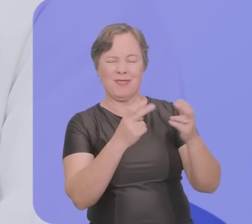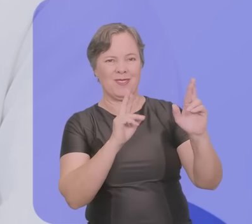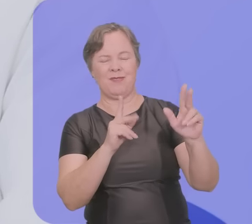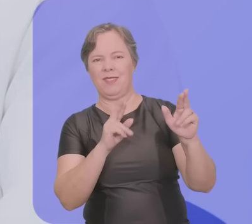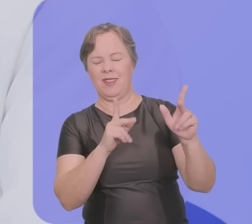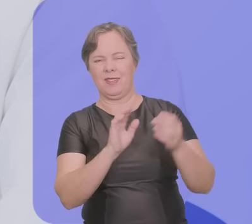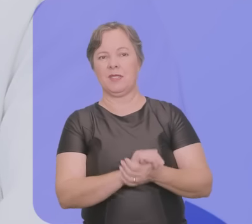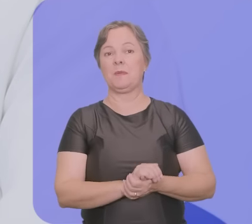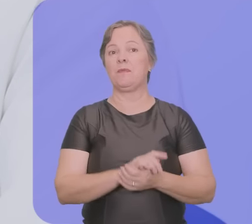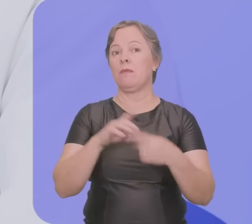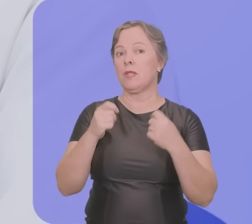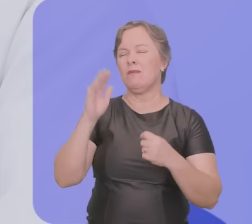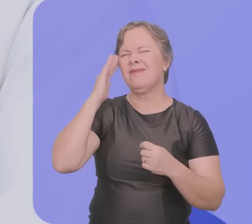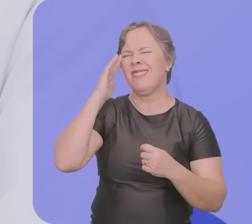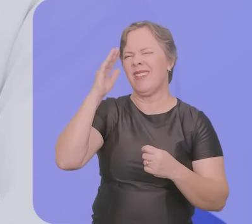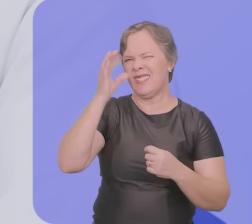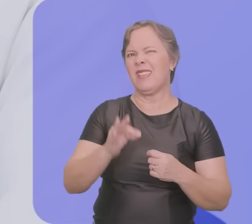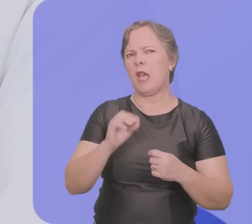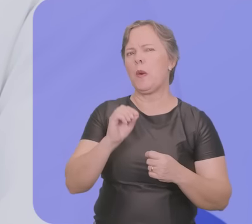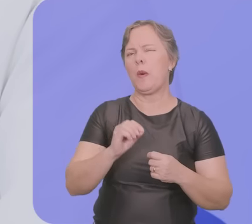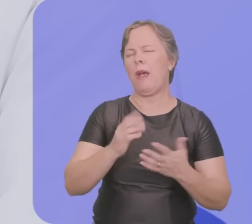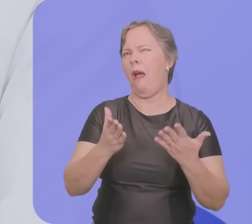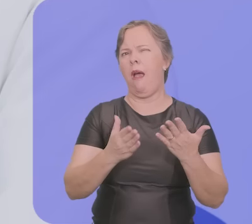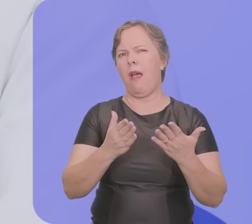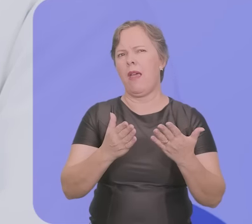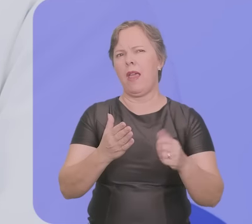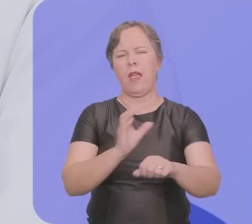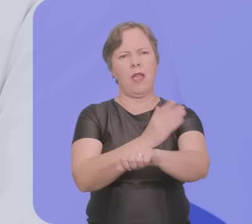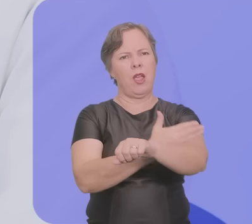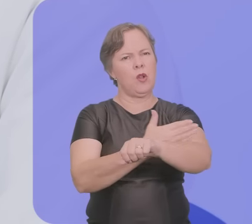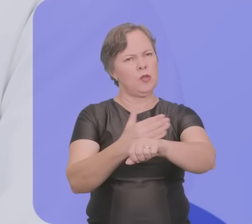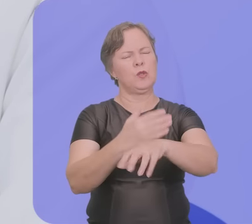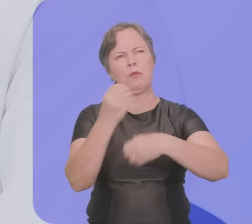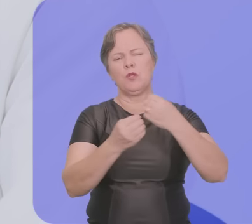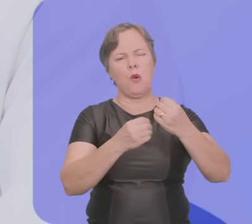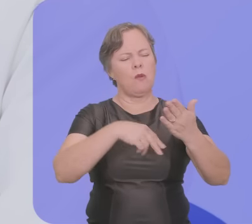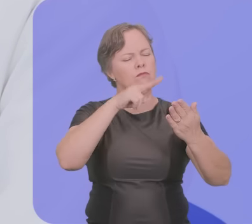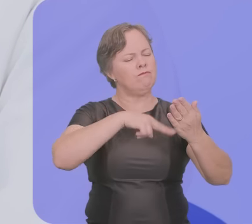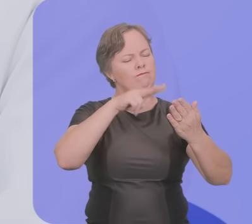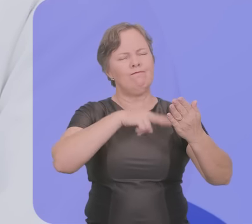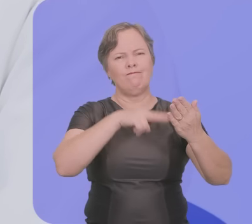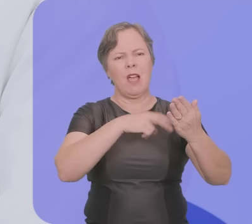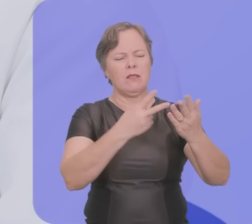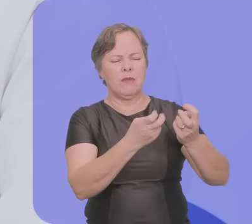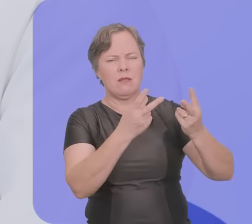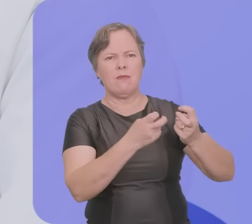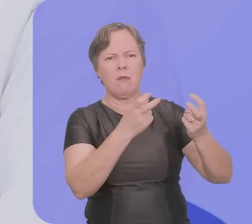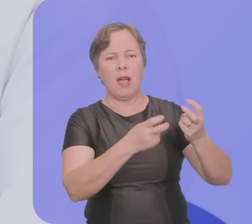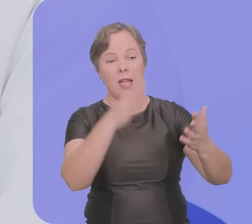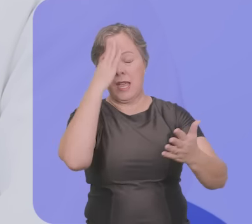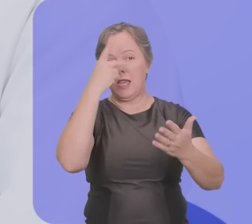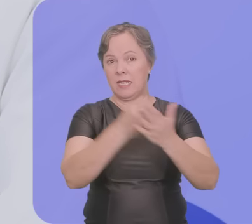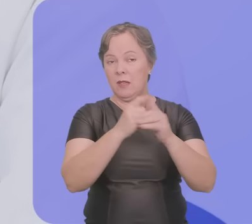precisa despertar, de modo geral, é uma cultura de valorização de análise de dados, de tomada de decisão com a análise